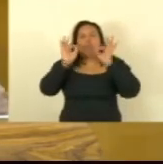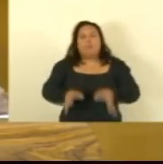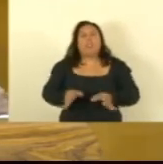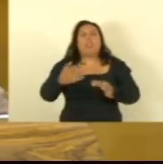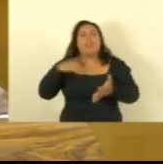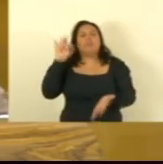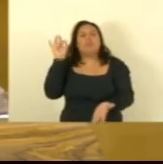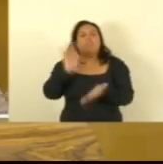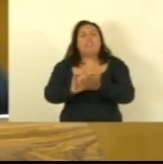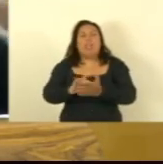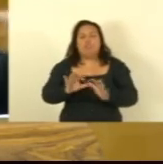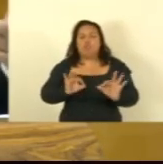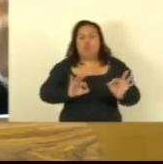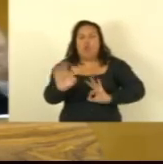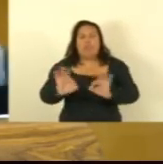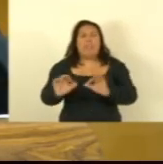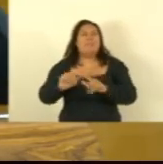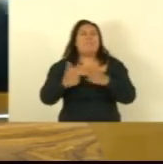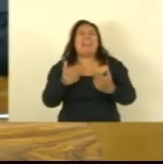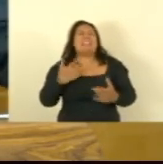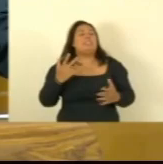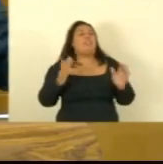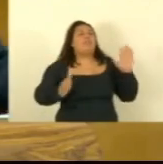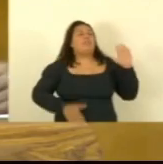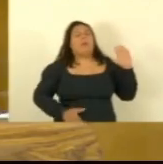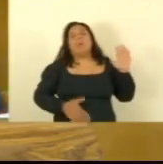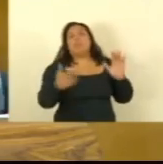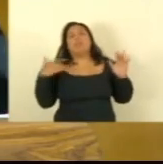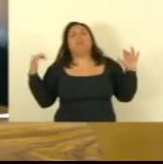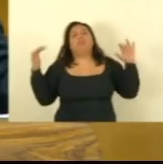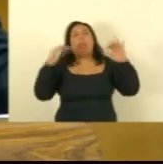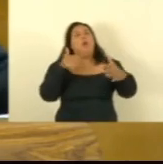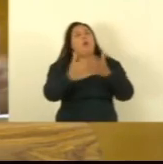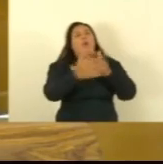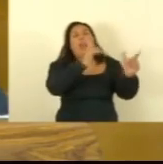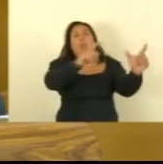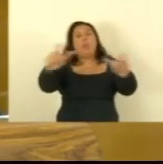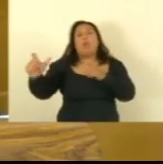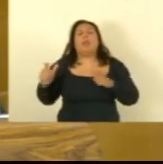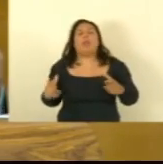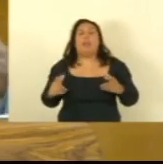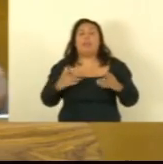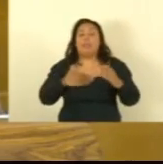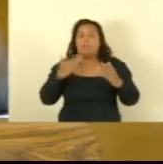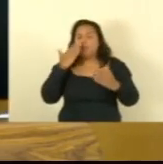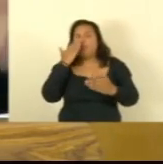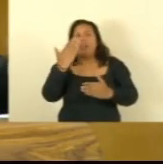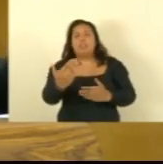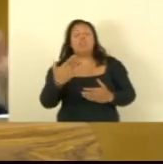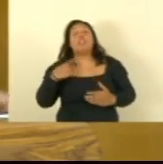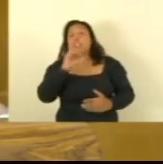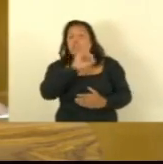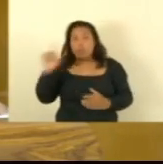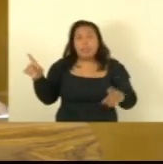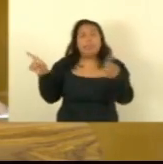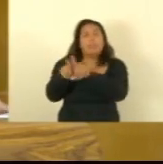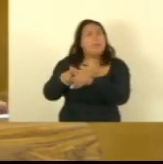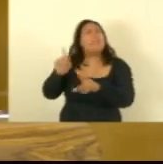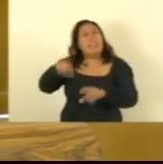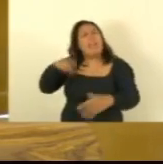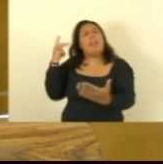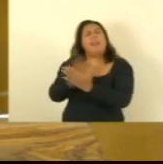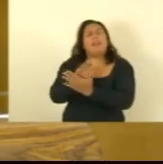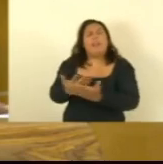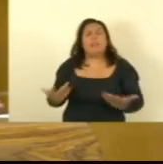nação. Mas, infelizmente, vândalos nós temos em qualquer lugar, em todas as frentes, e também na direita, e está errado isso. Quantas foram